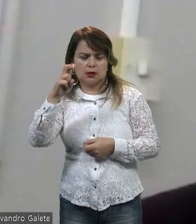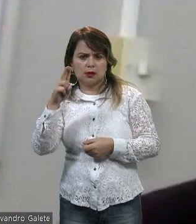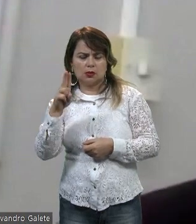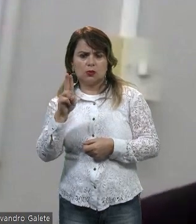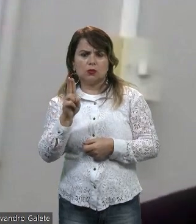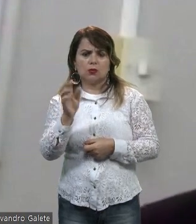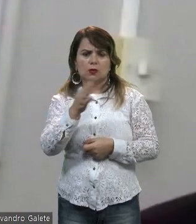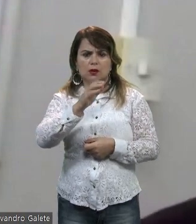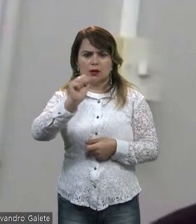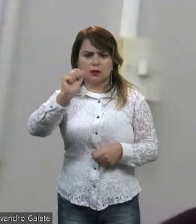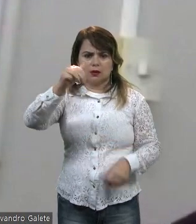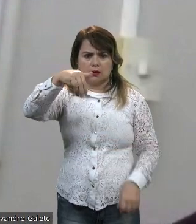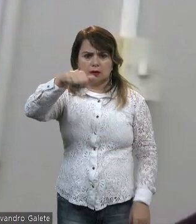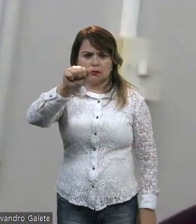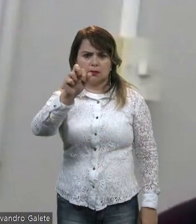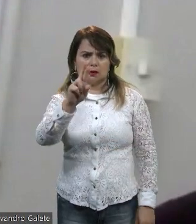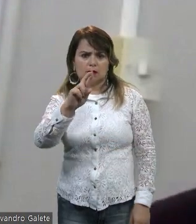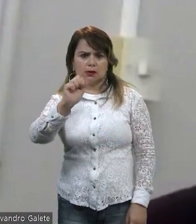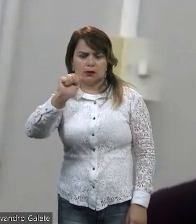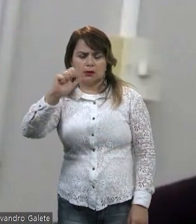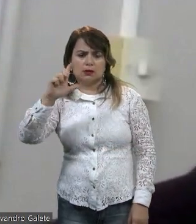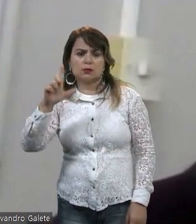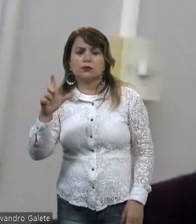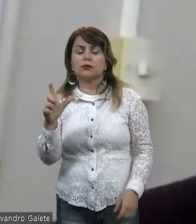com a construção da